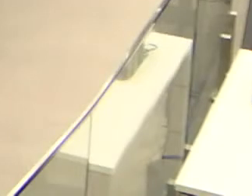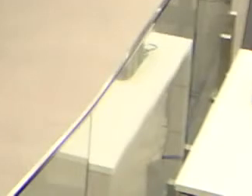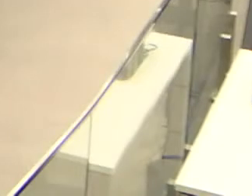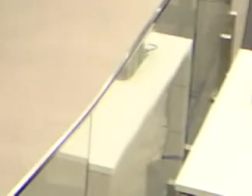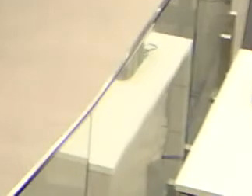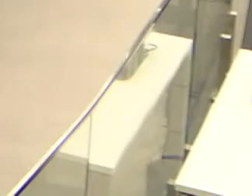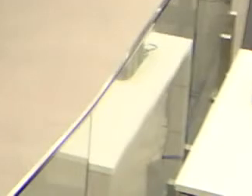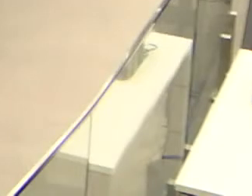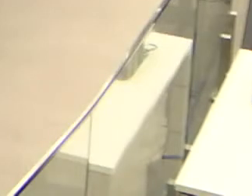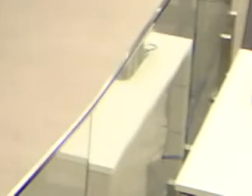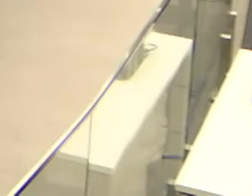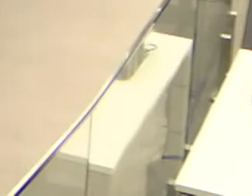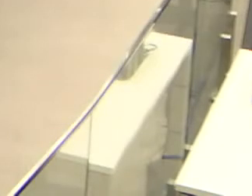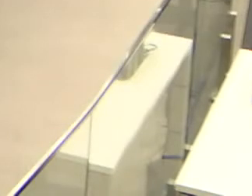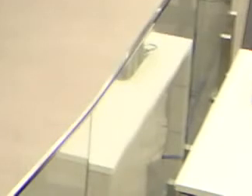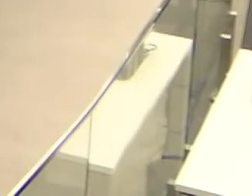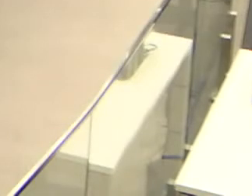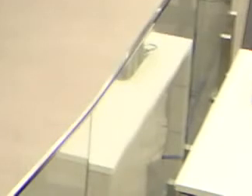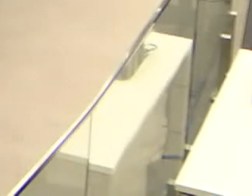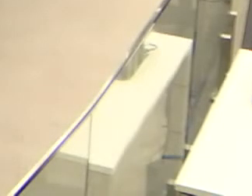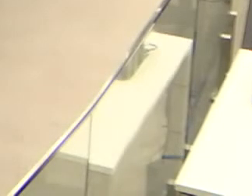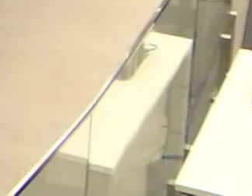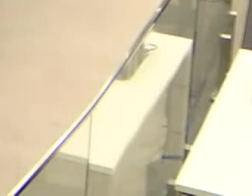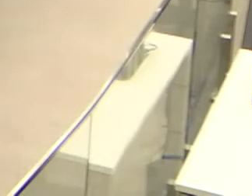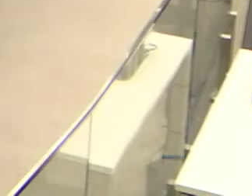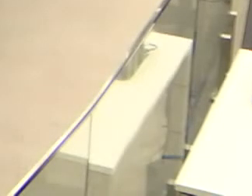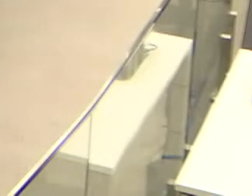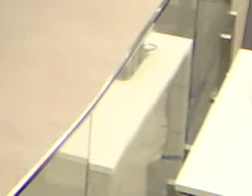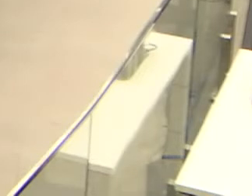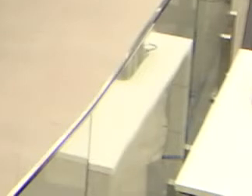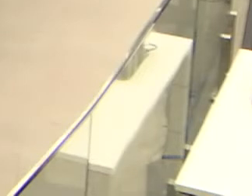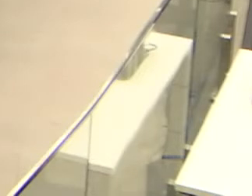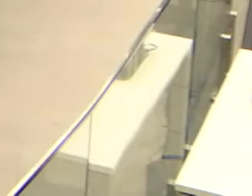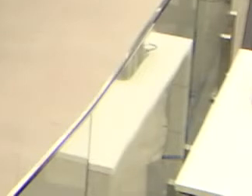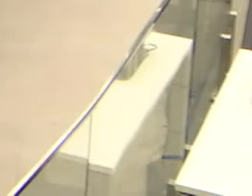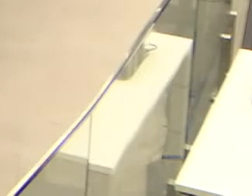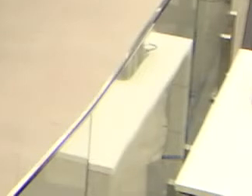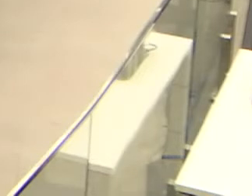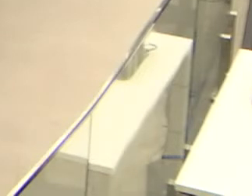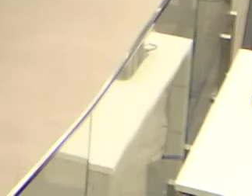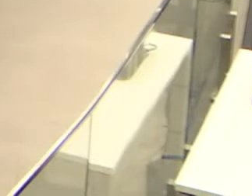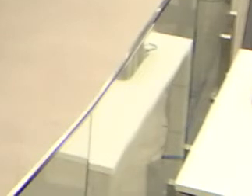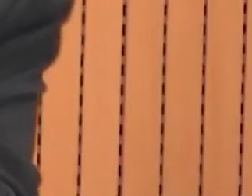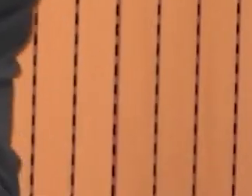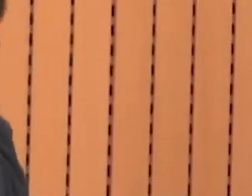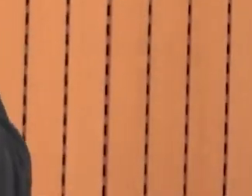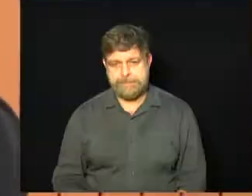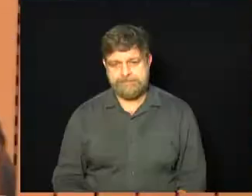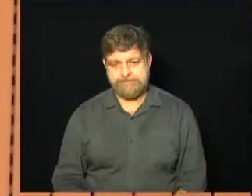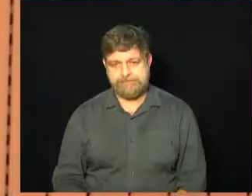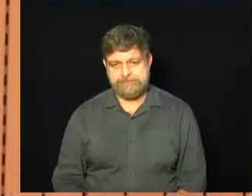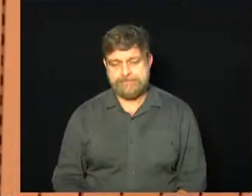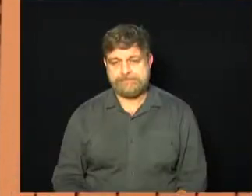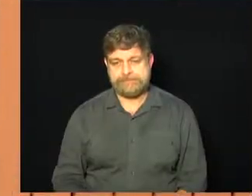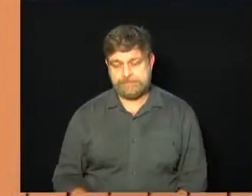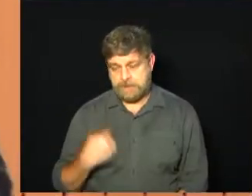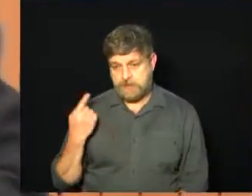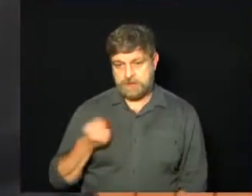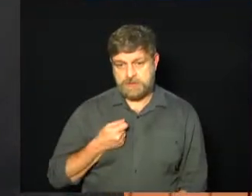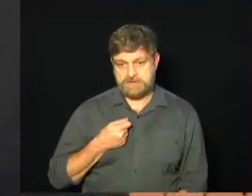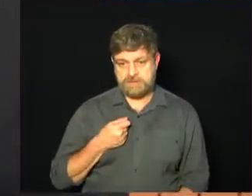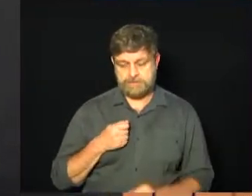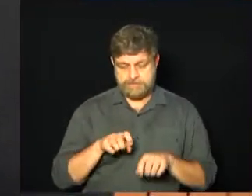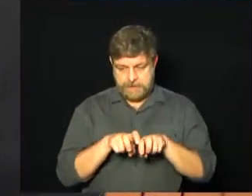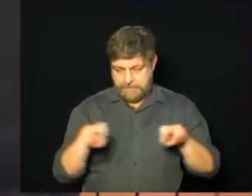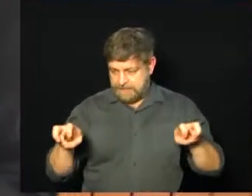Eu, se permite, Bruno, pedir para a mesa que a gente possa descer para assistir aí a apresentação. Acho que vai